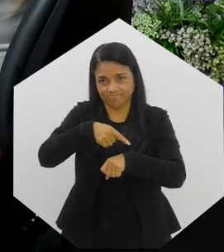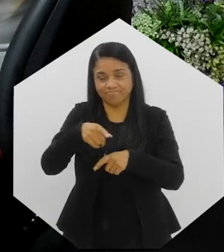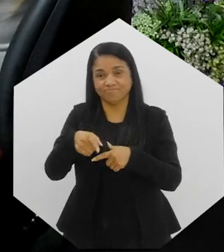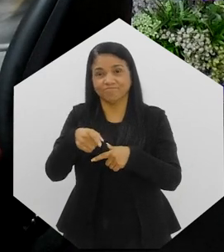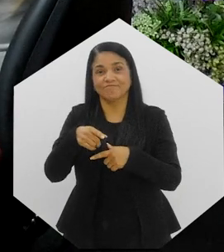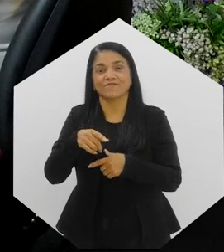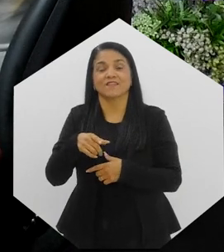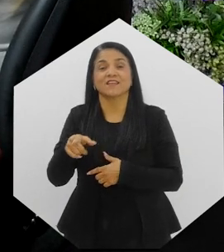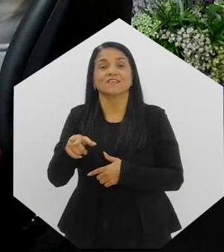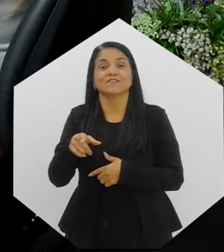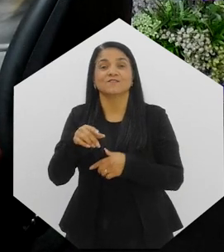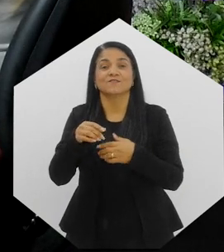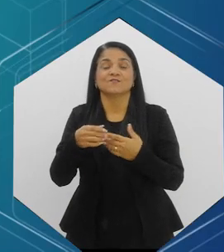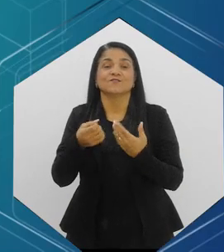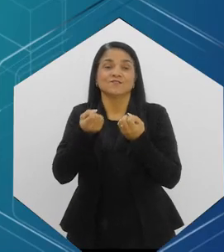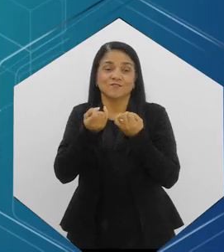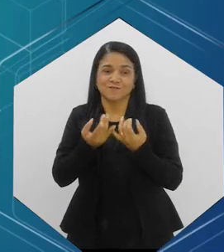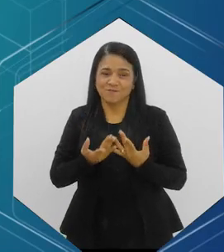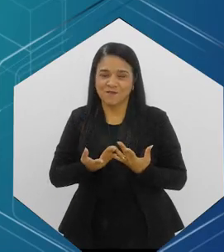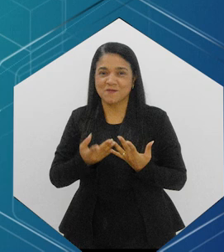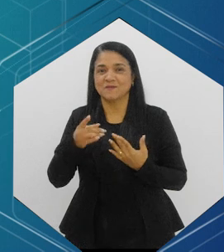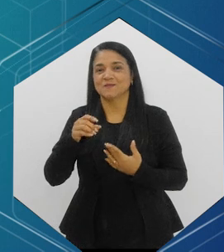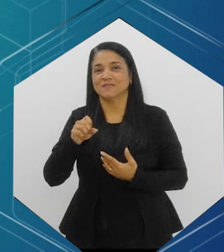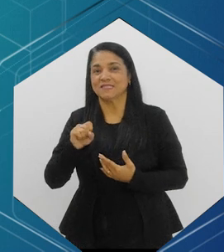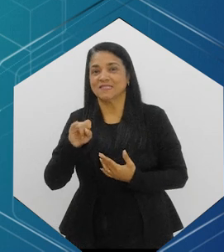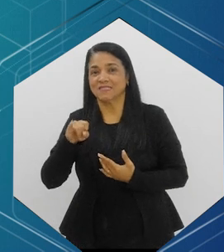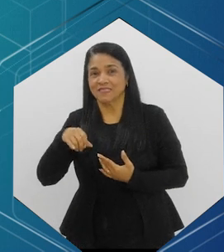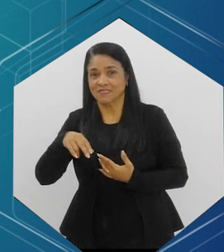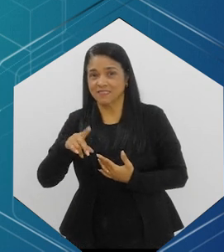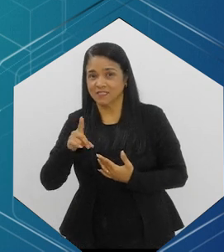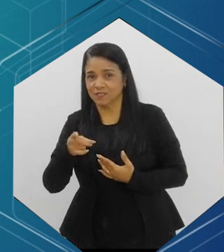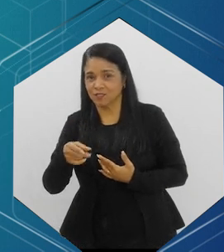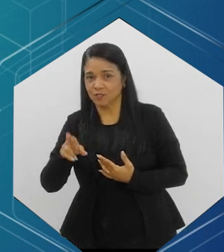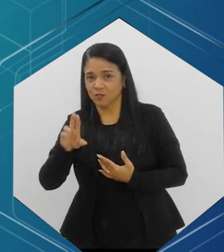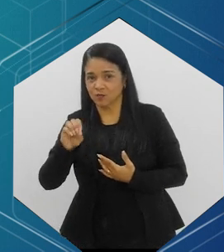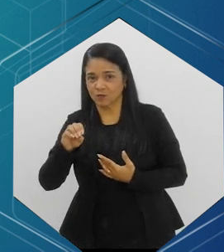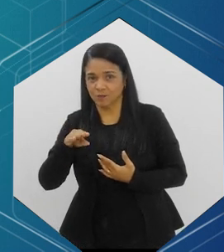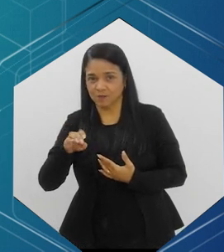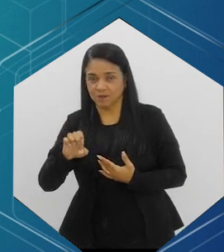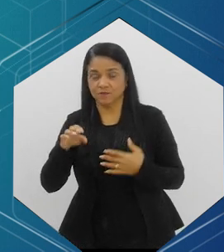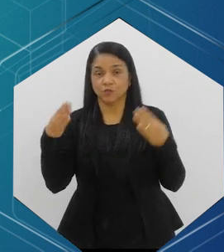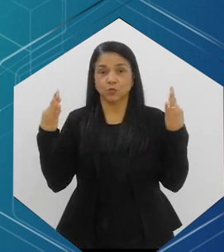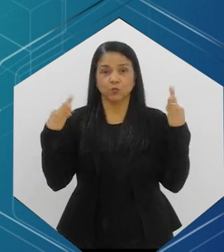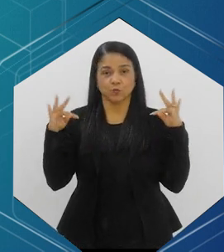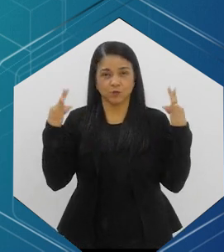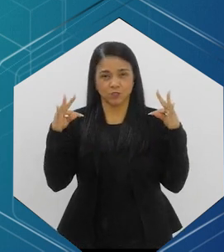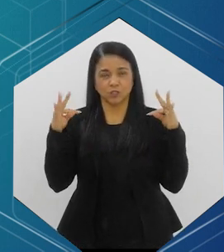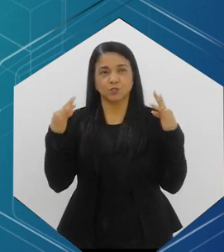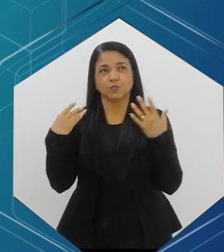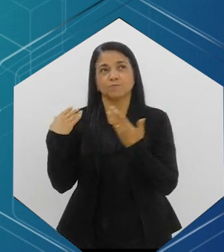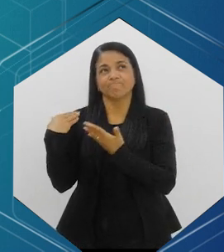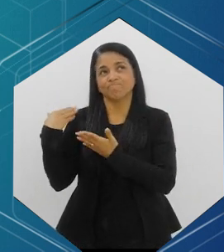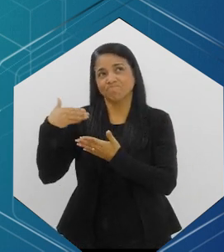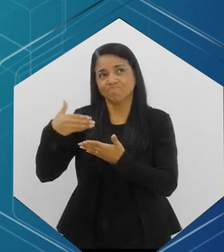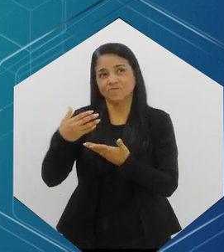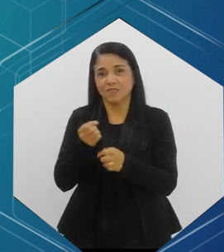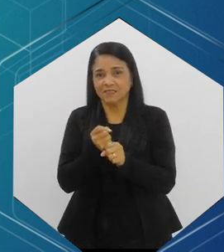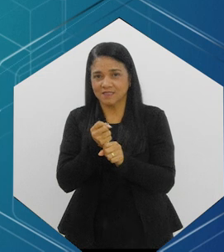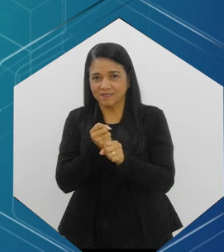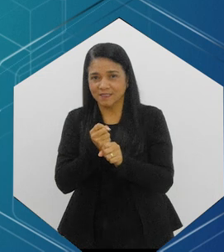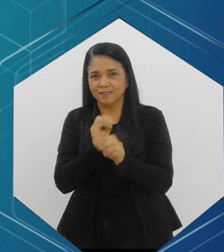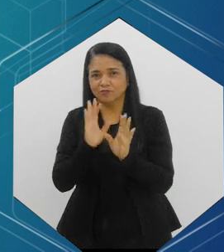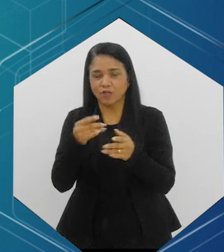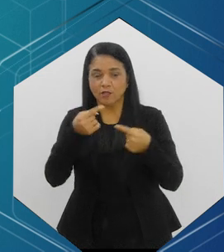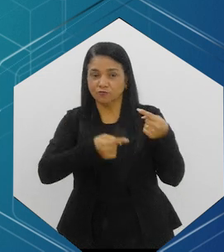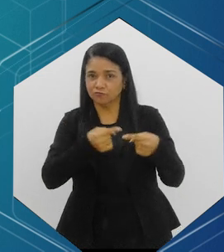gente está falando da síndrome do turista, né? Que de alguns anos para cá a gente começou a abordar essa temática,